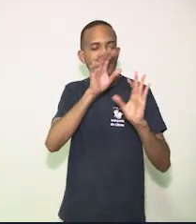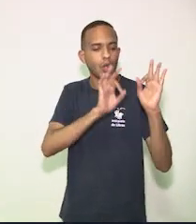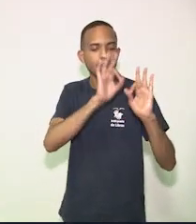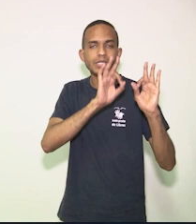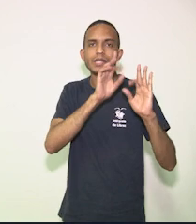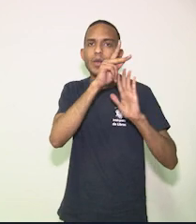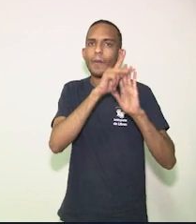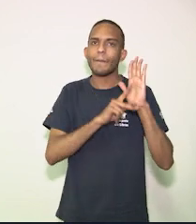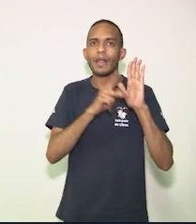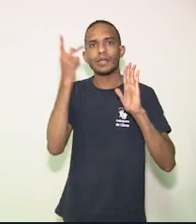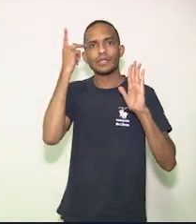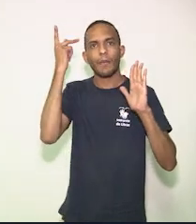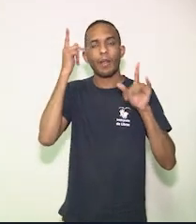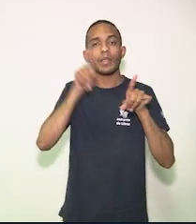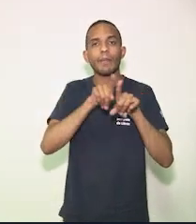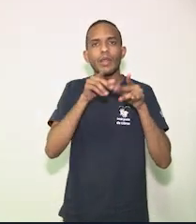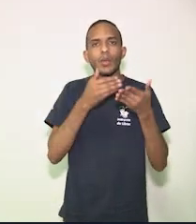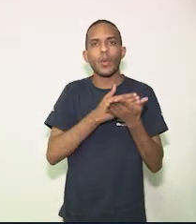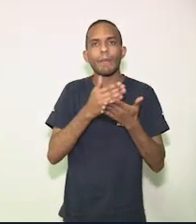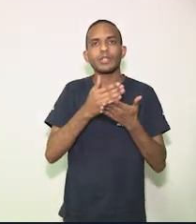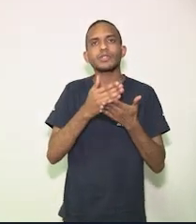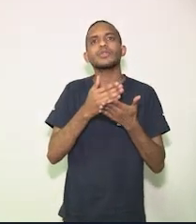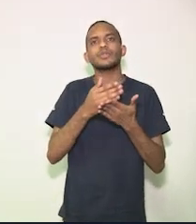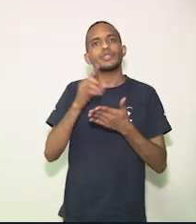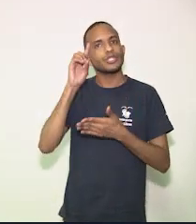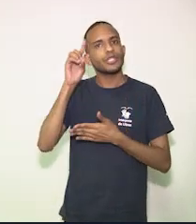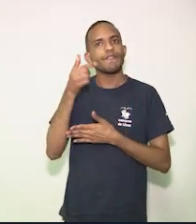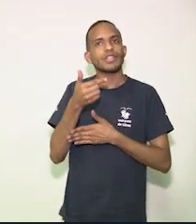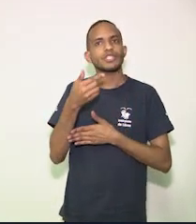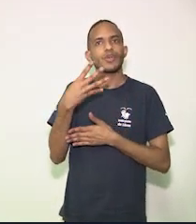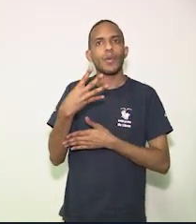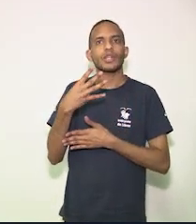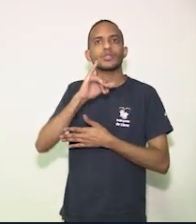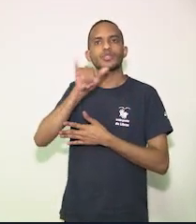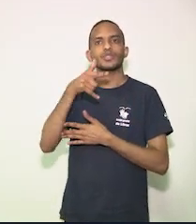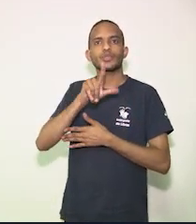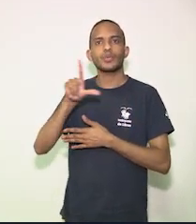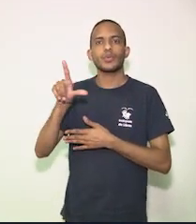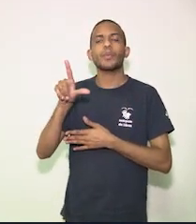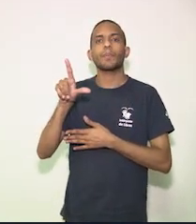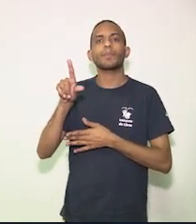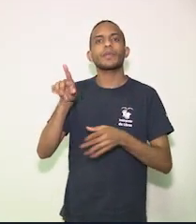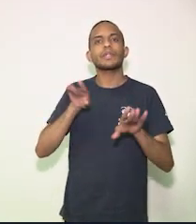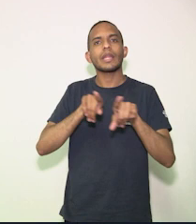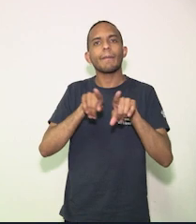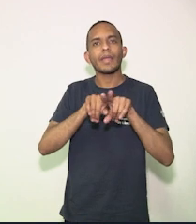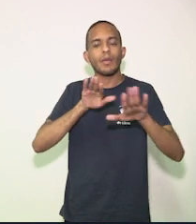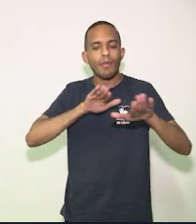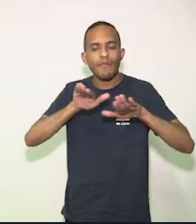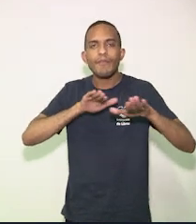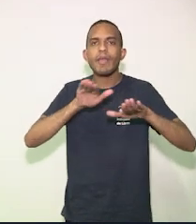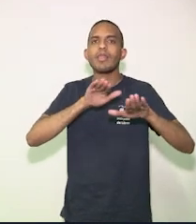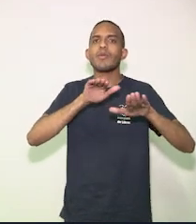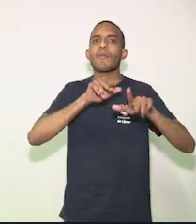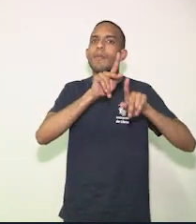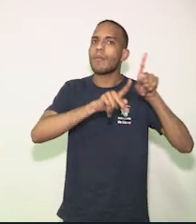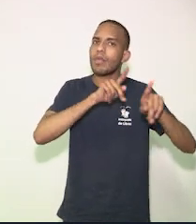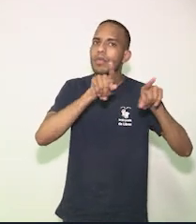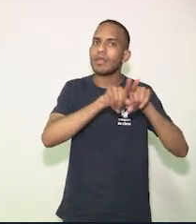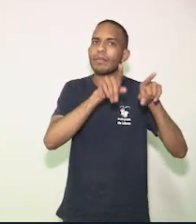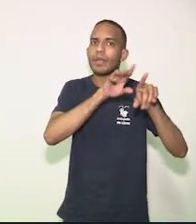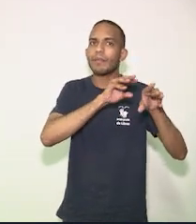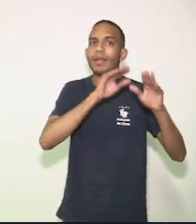Foi o início, esse início se deu no dia 24 de julho. Os movimentos